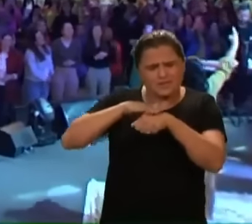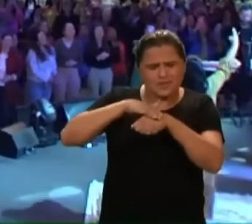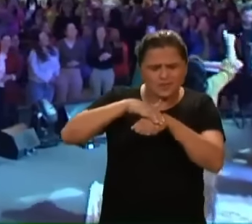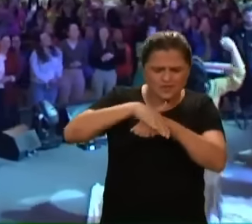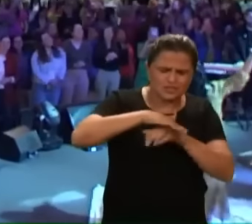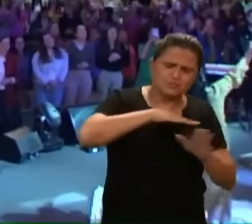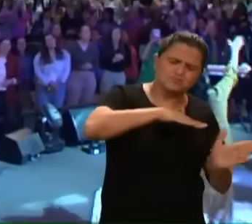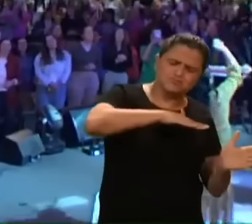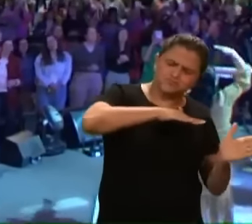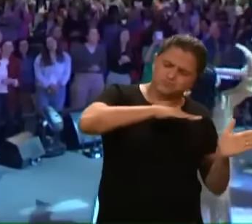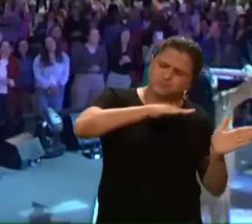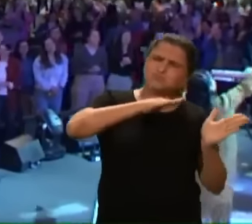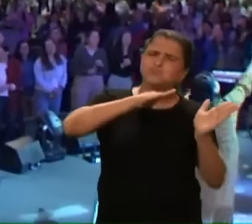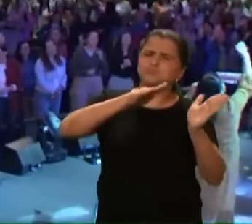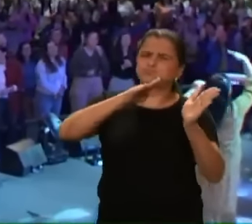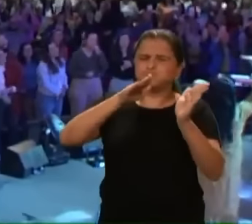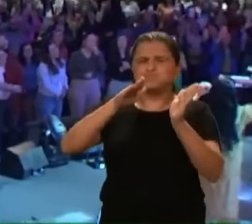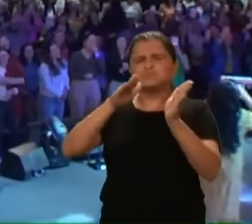Uma noite,